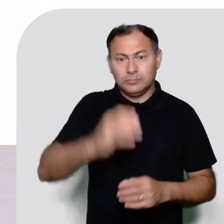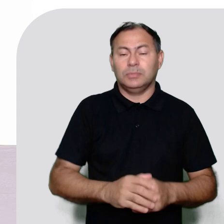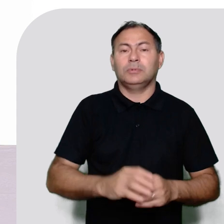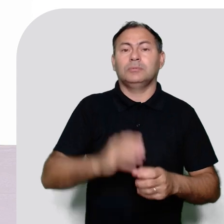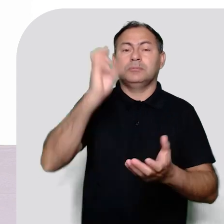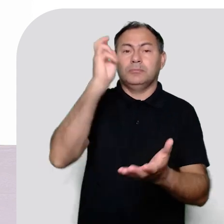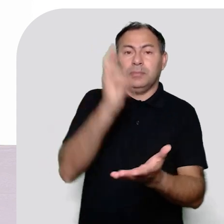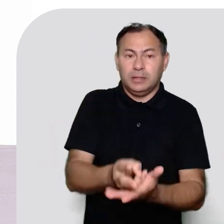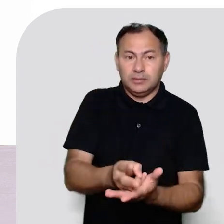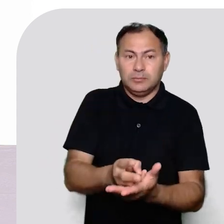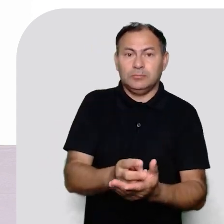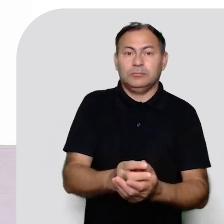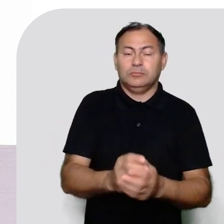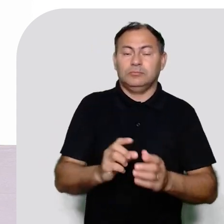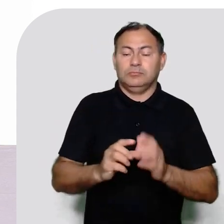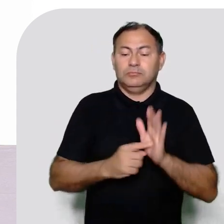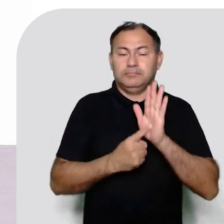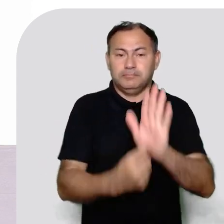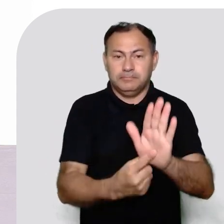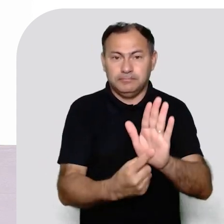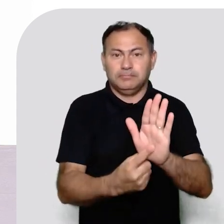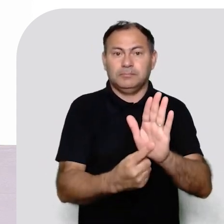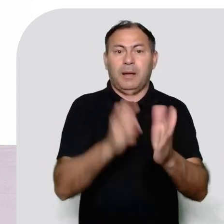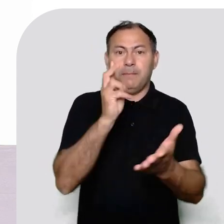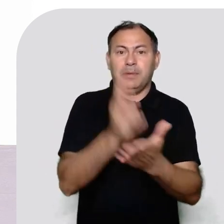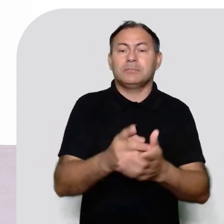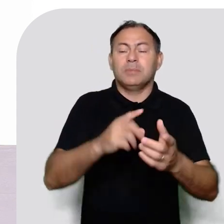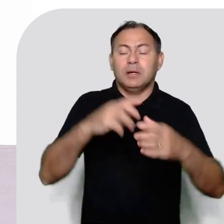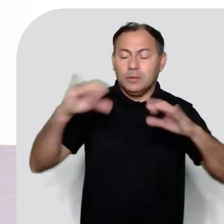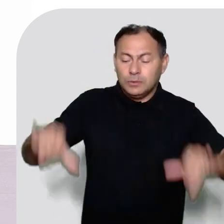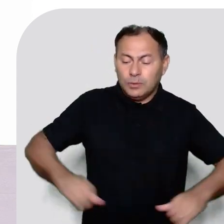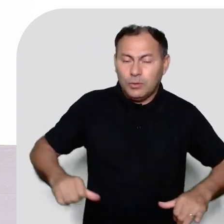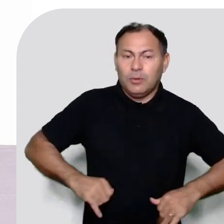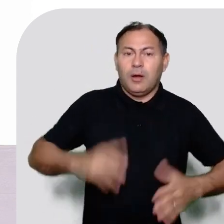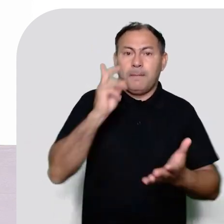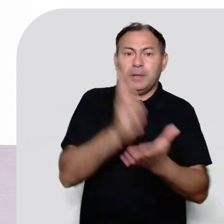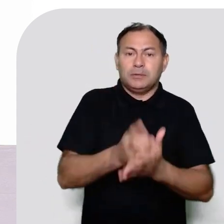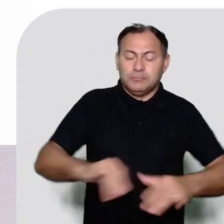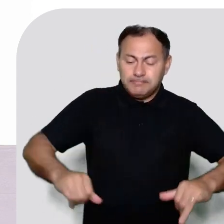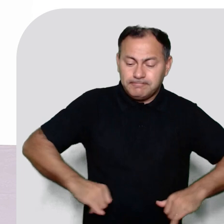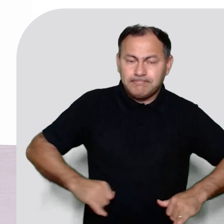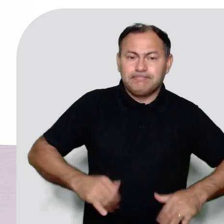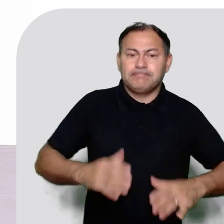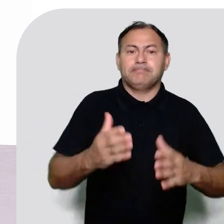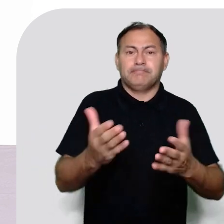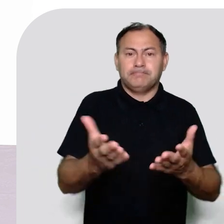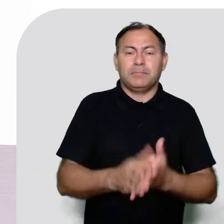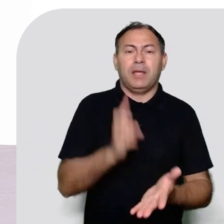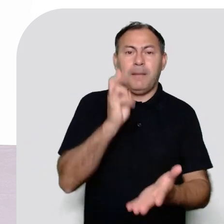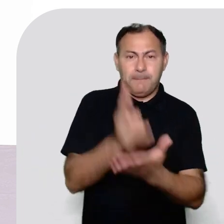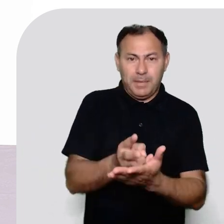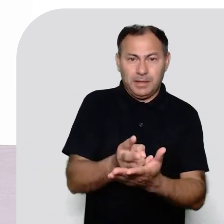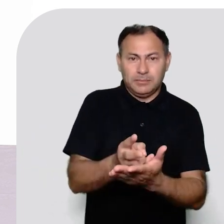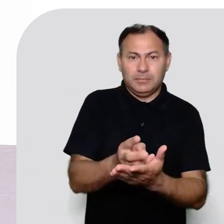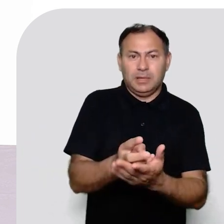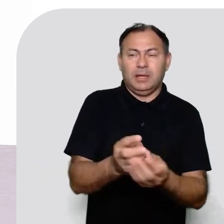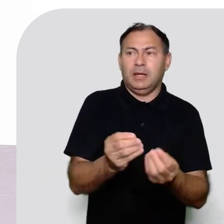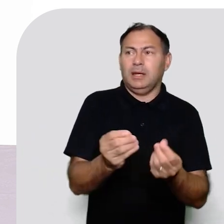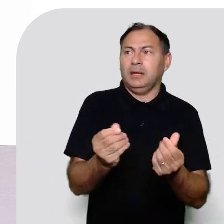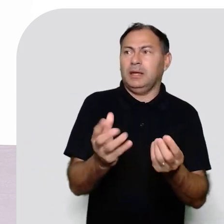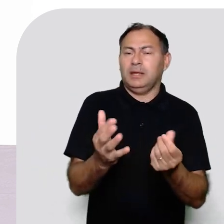no mesmo expostos à mesma dor, ao mesmo sofrimento, as mesmas